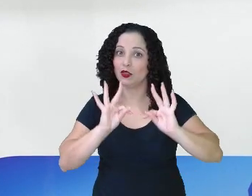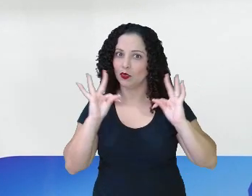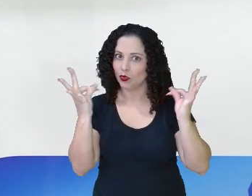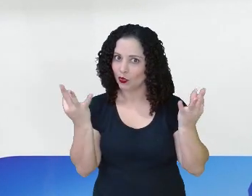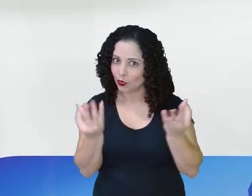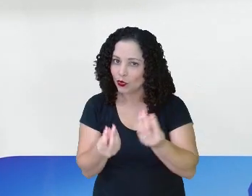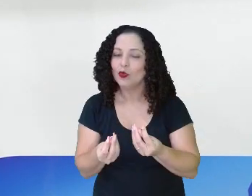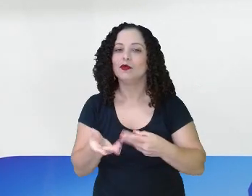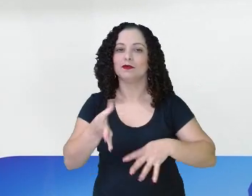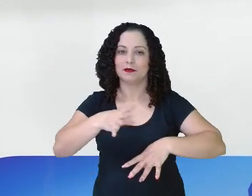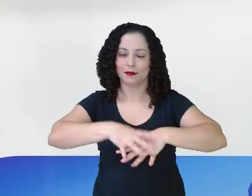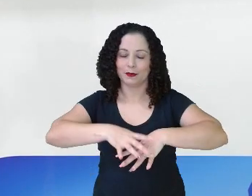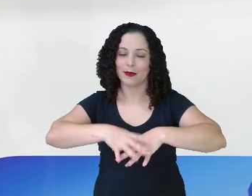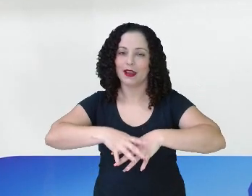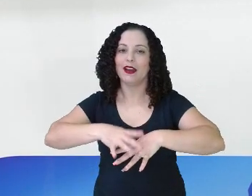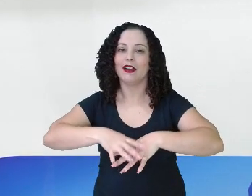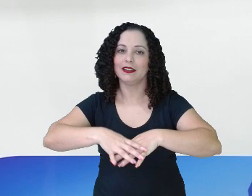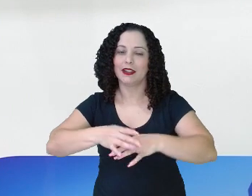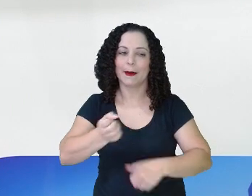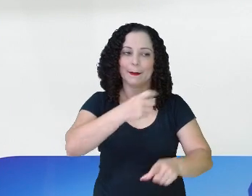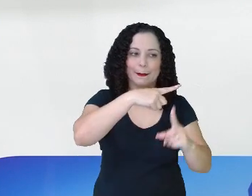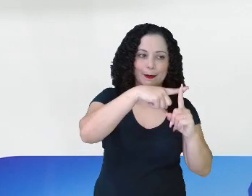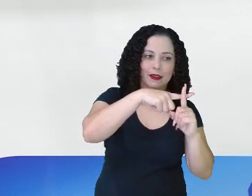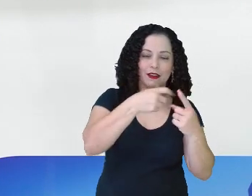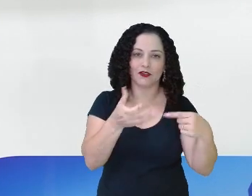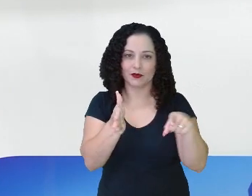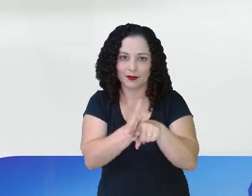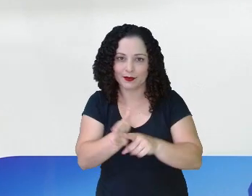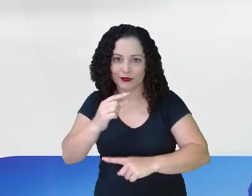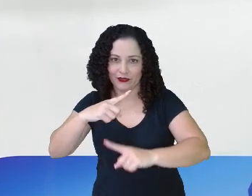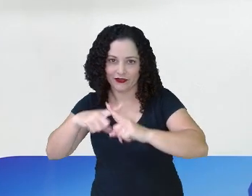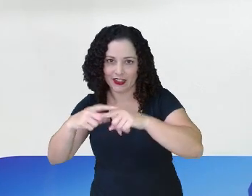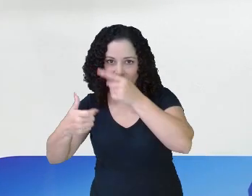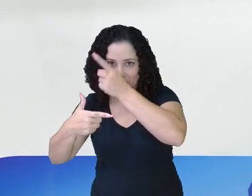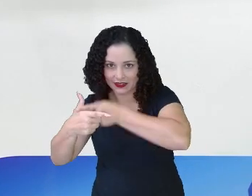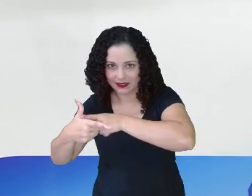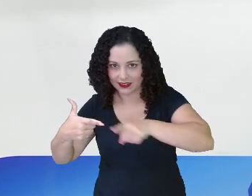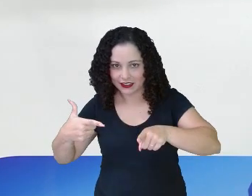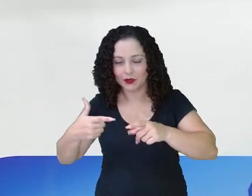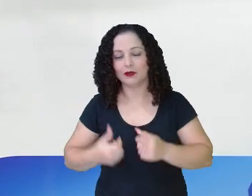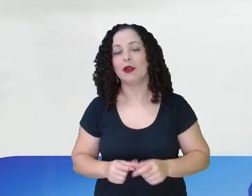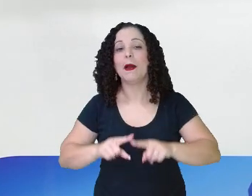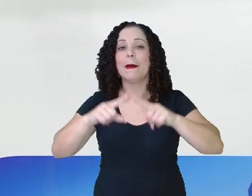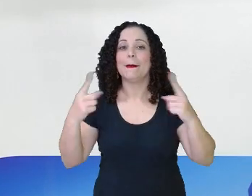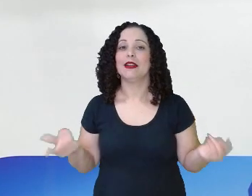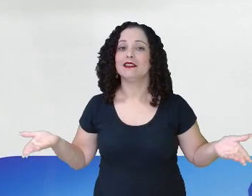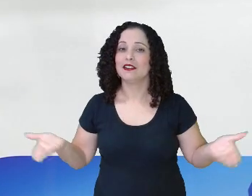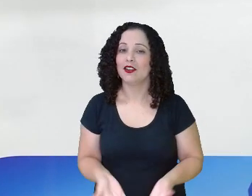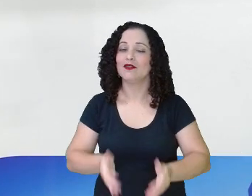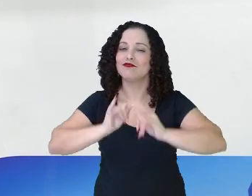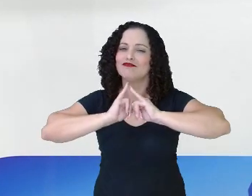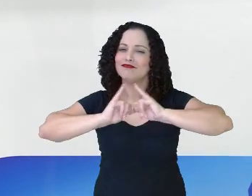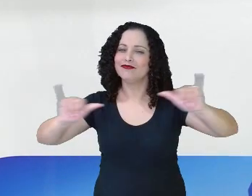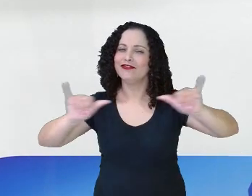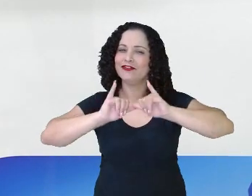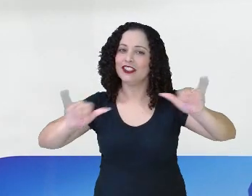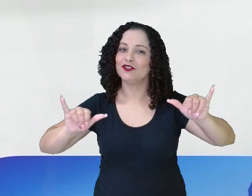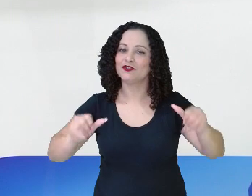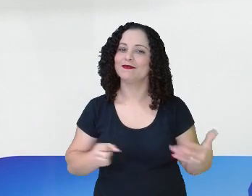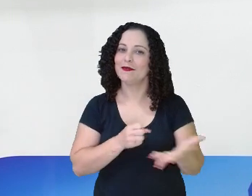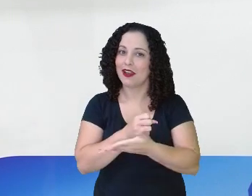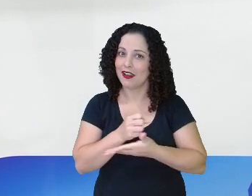gente precisa trabalhar as operações matemáticas, certo? Antes de começar, eu tenho alguns recadinhos básicos, né? Vocês